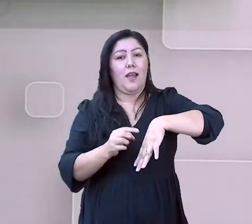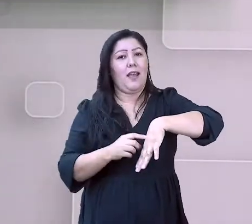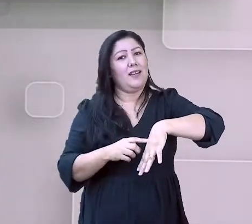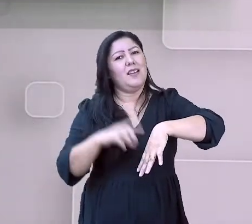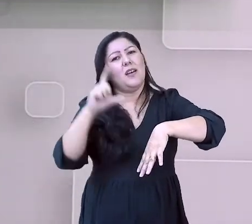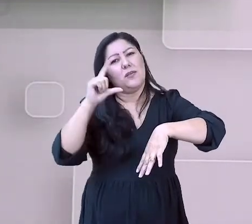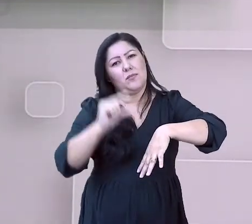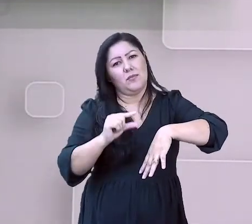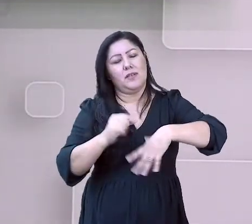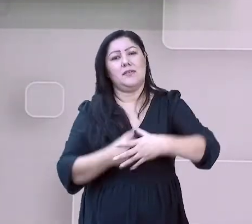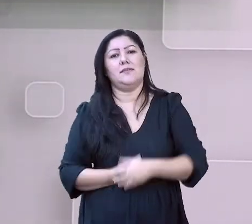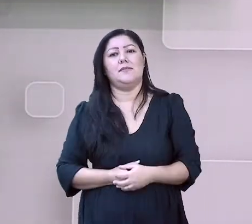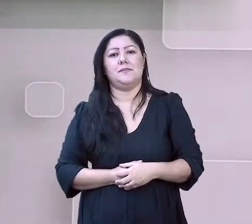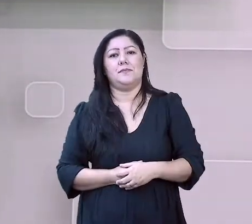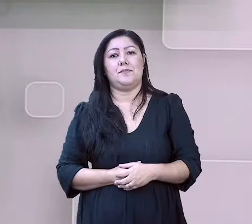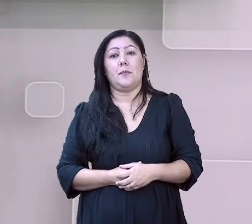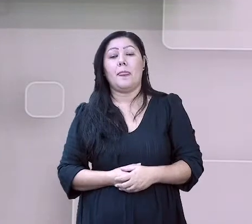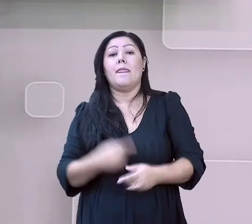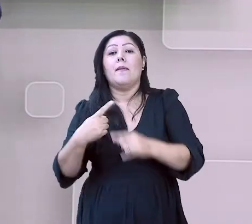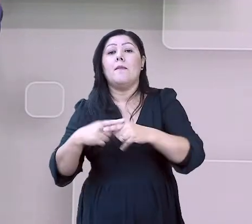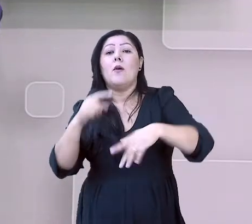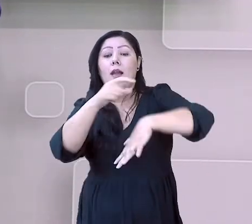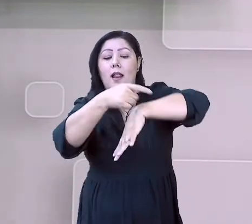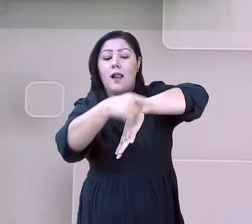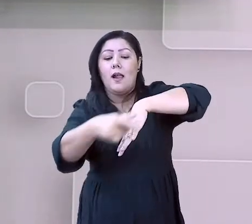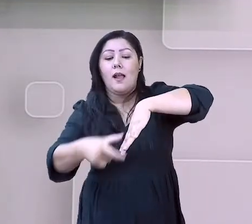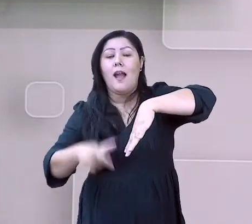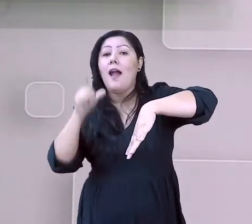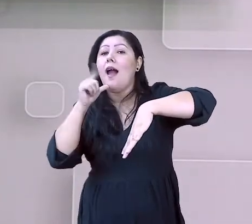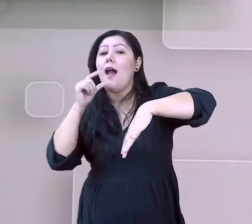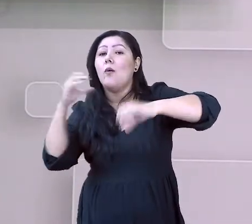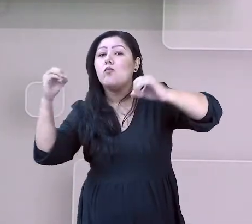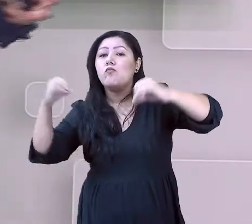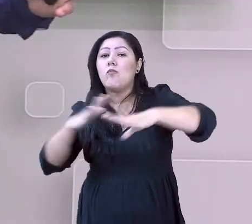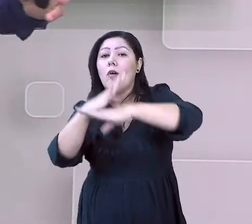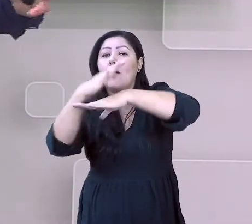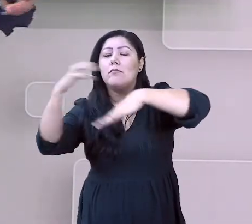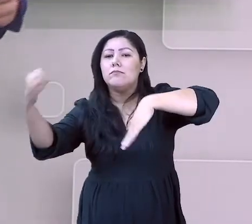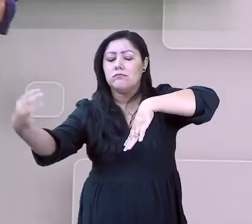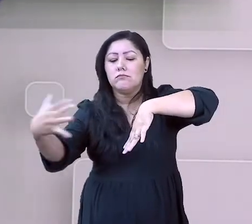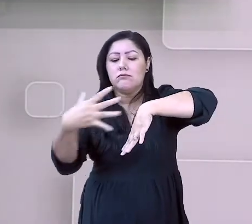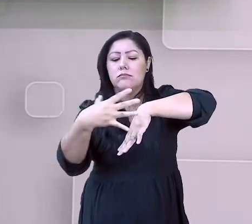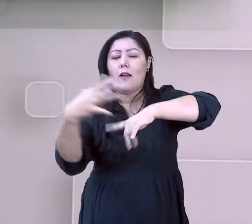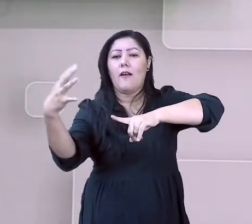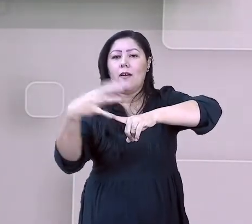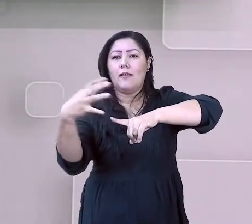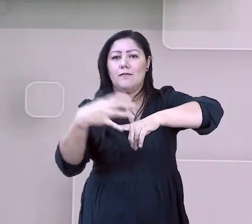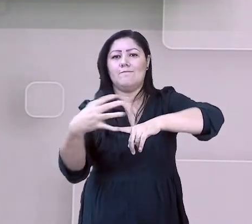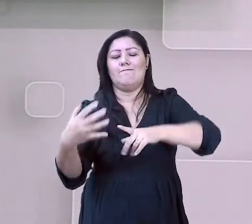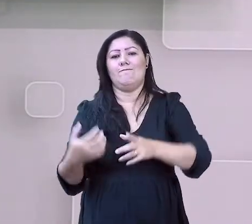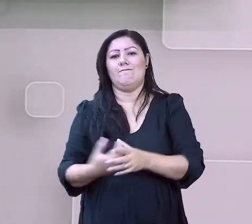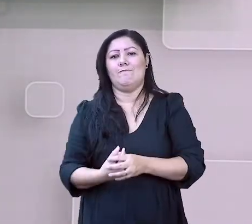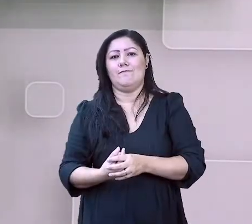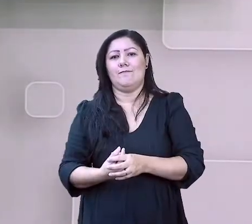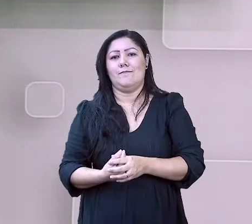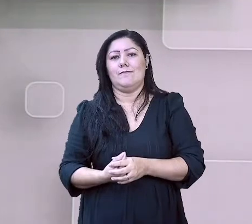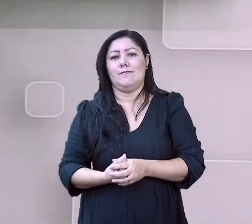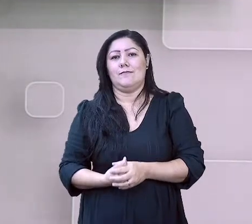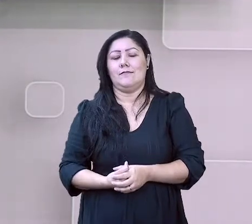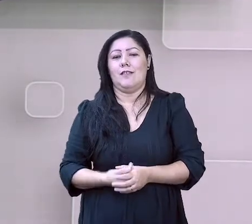influência oceânica. Já no interior, não. Então, o período seco é mais rigoroso.